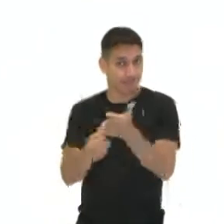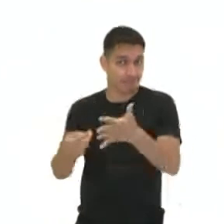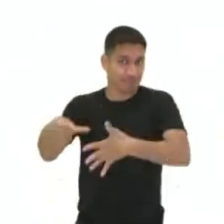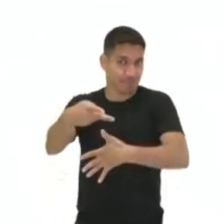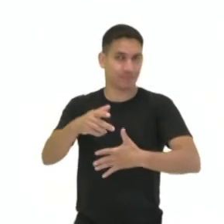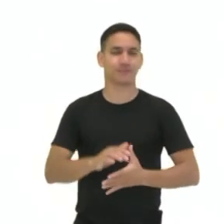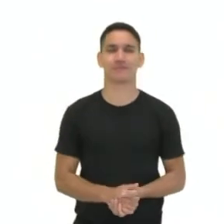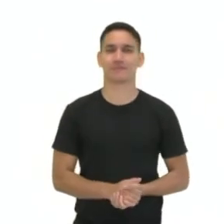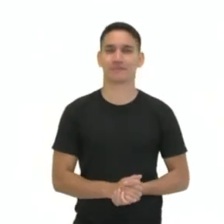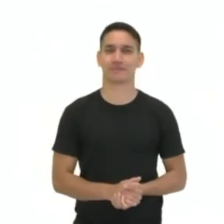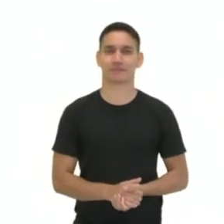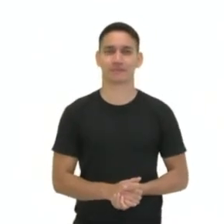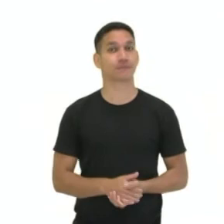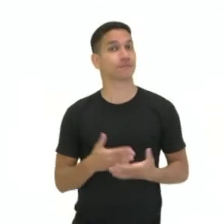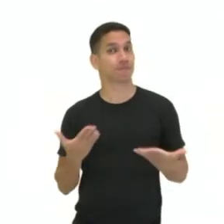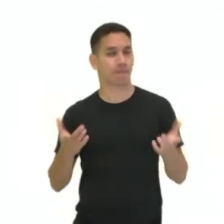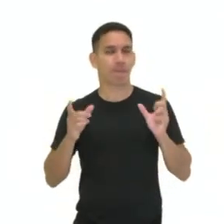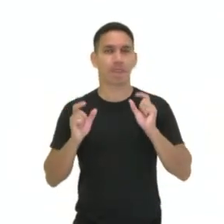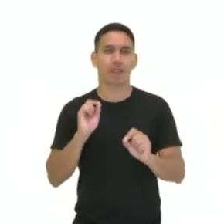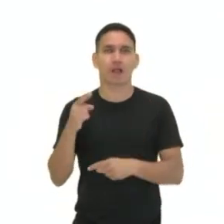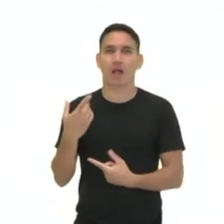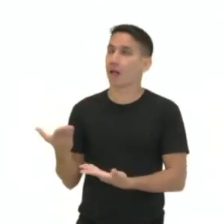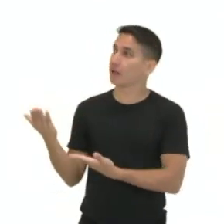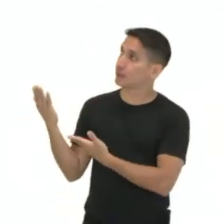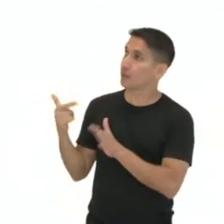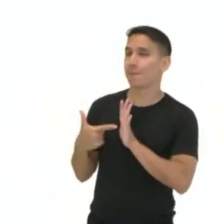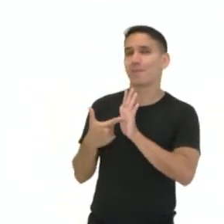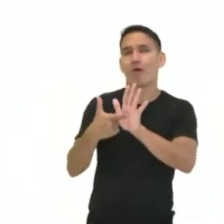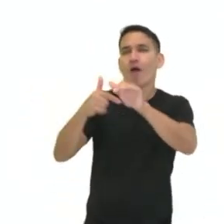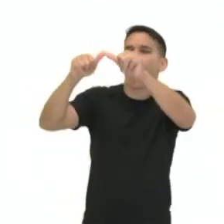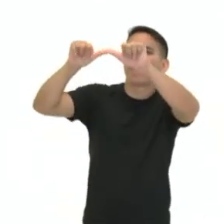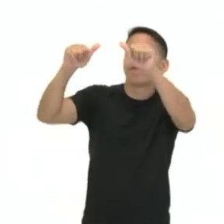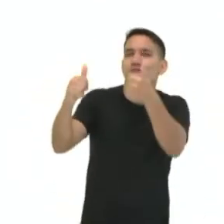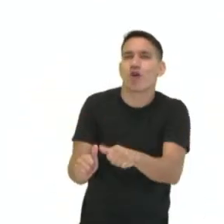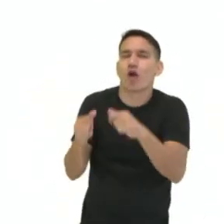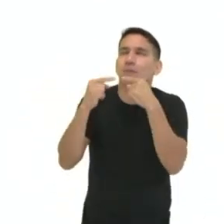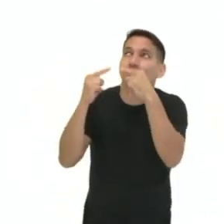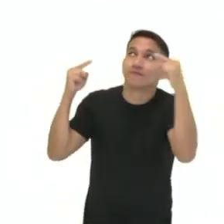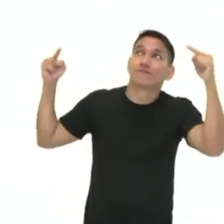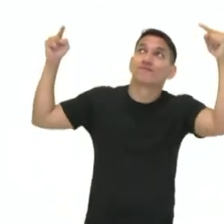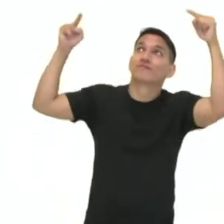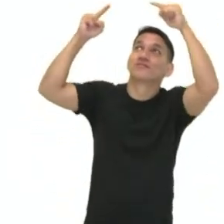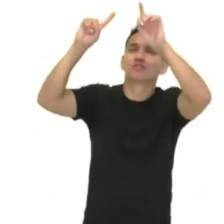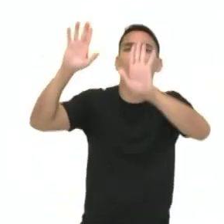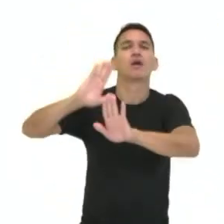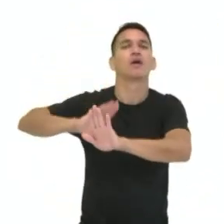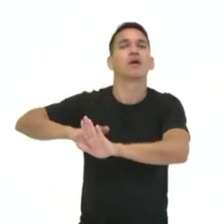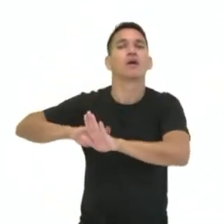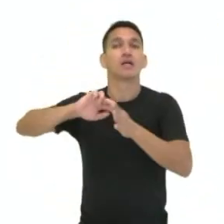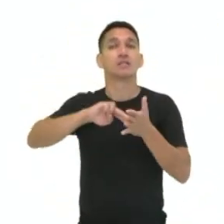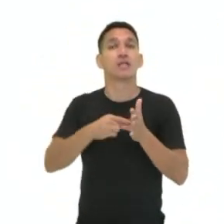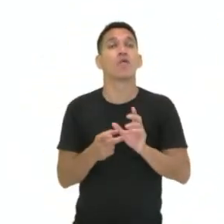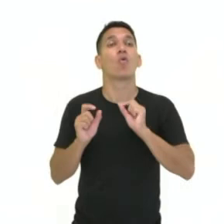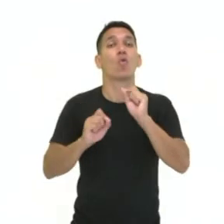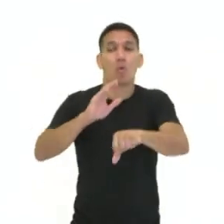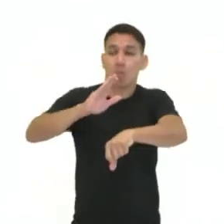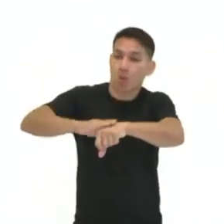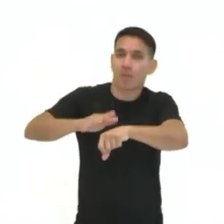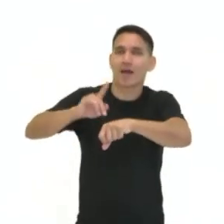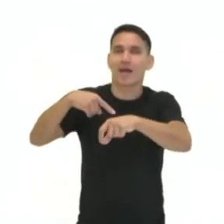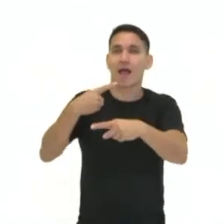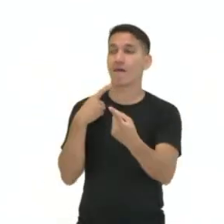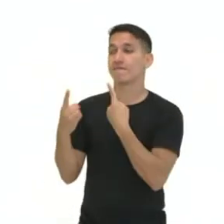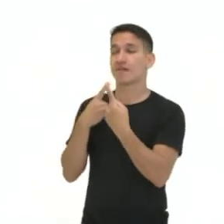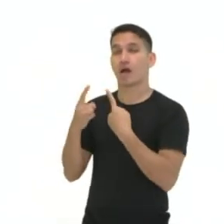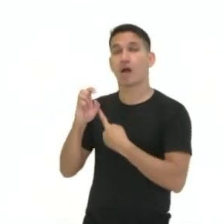prioridade. Então, a gente tem que os formatos dos balões são usados para indicar quando há fala ou pensamento,